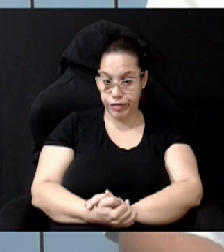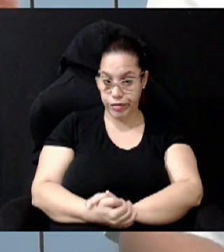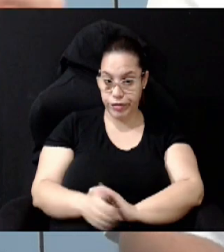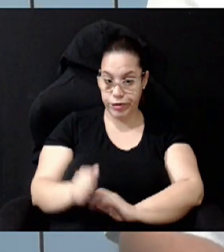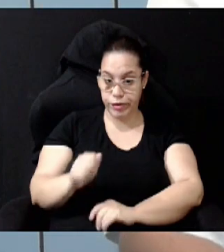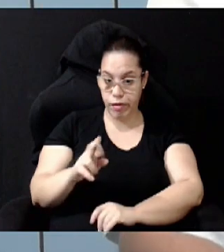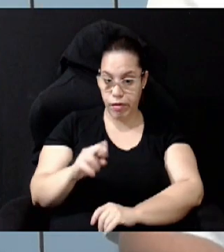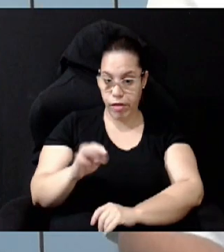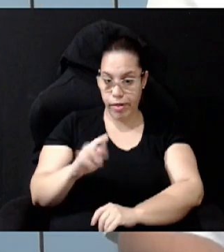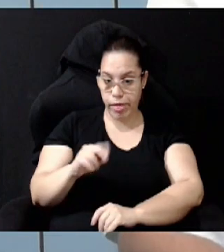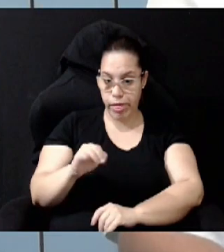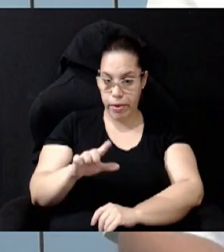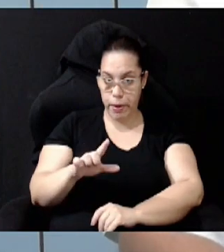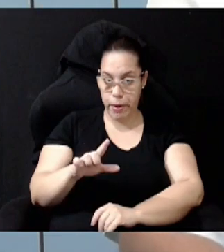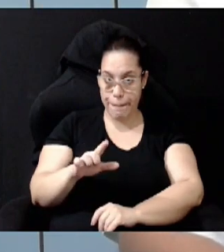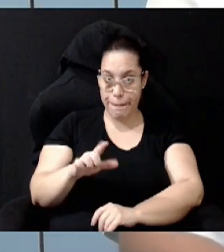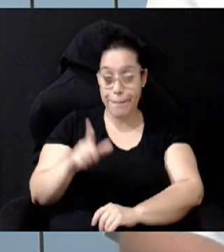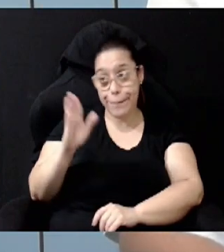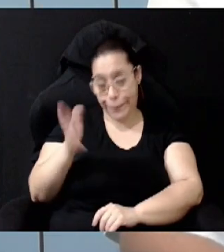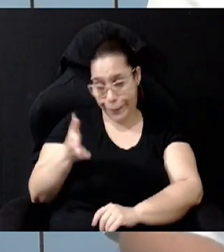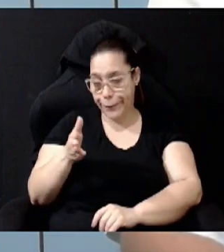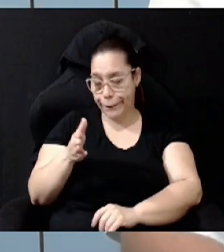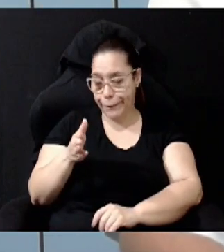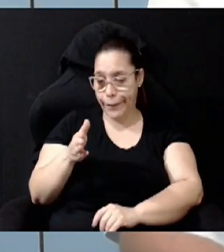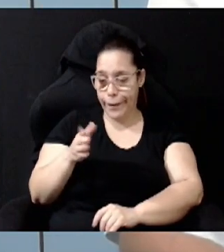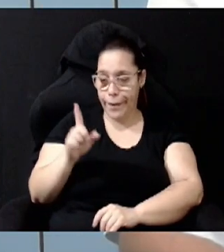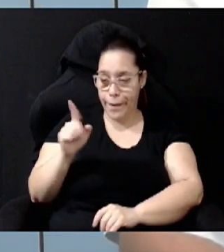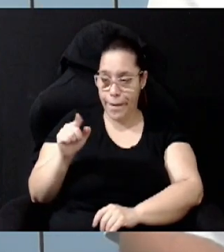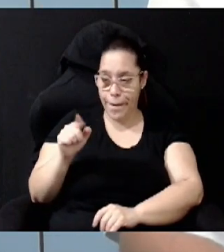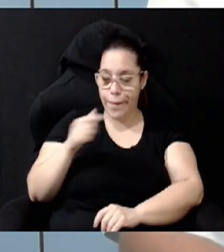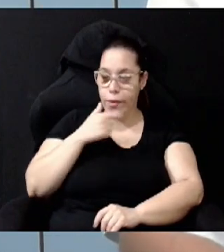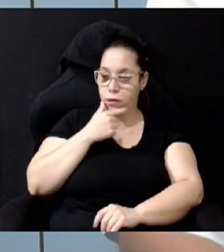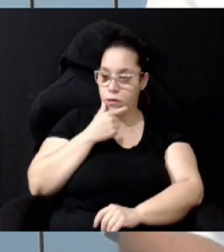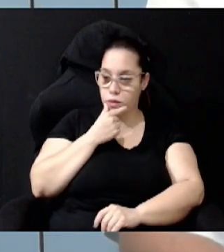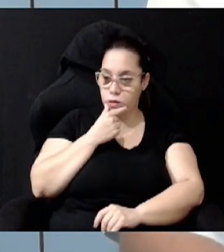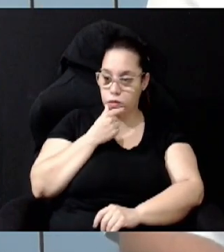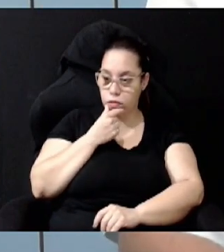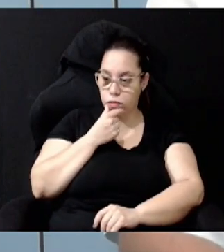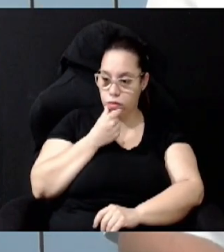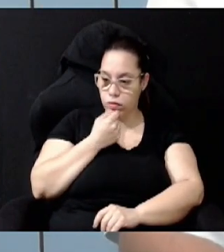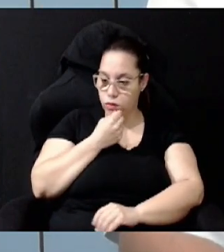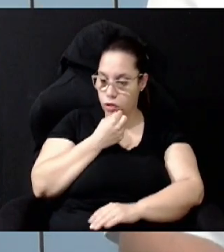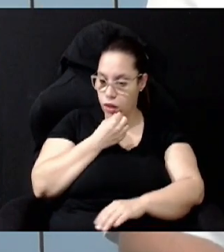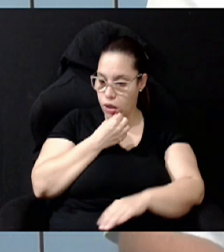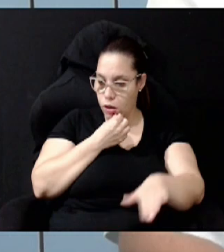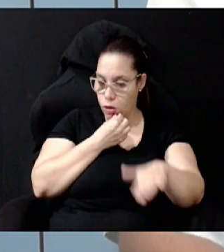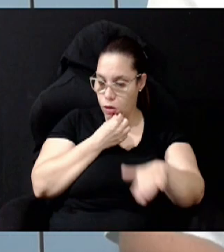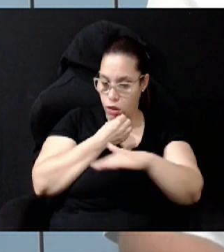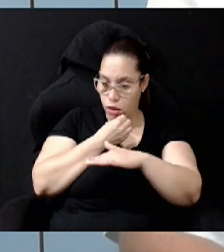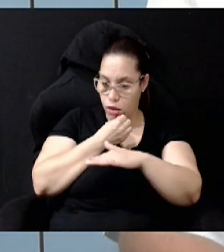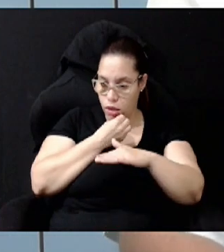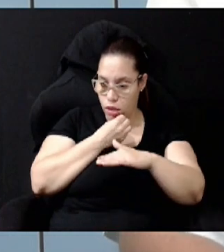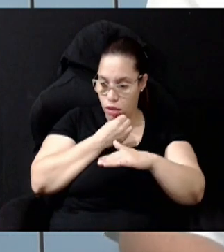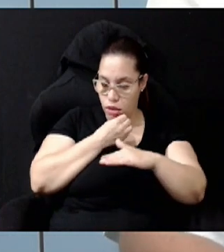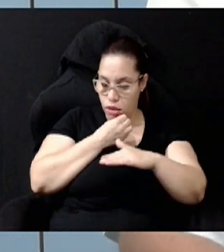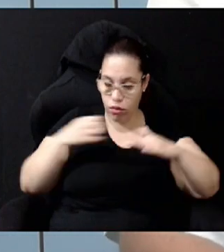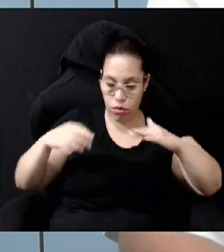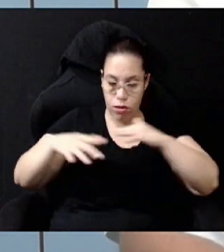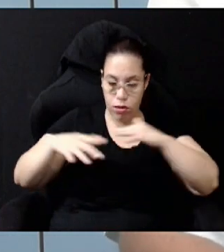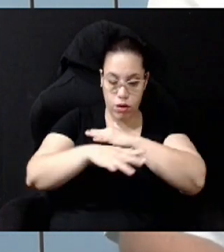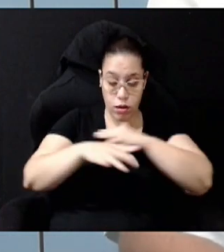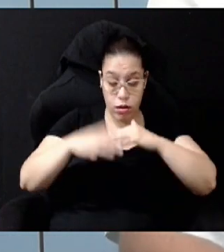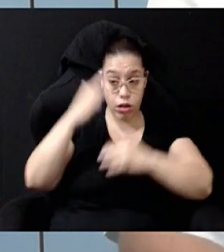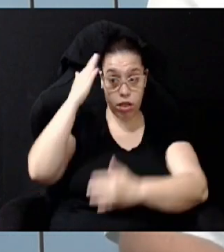ou melhor, que são arteriais, que não são as vias mais movimentadas, para que as pessoas entendam. Então, tudo